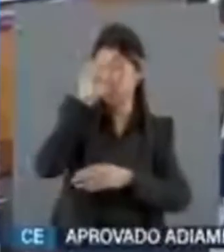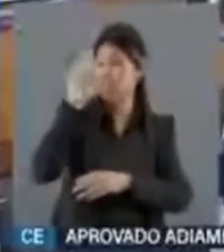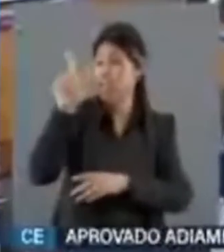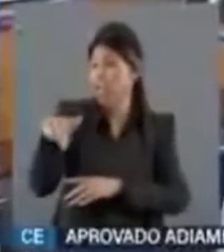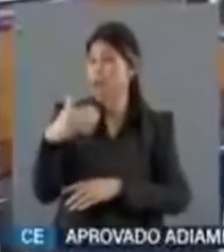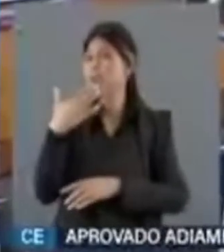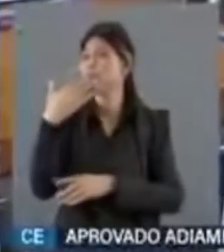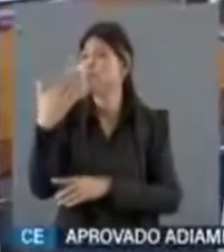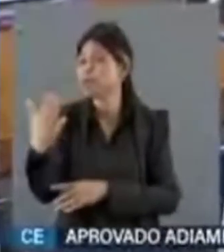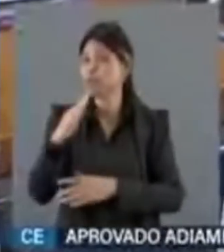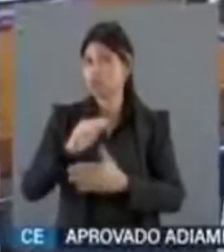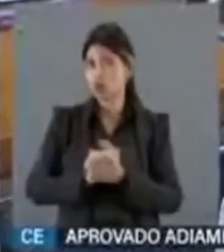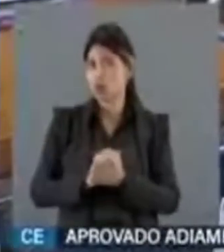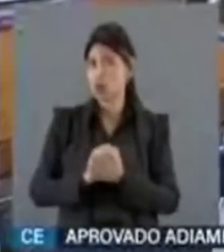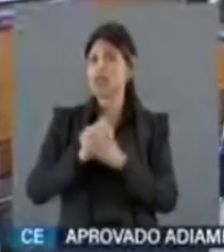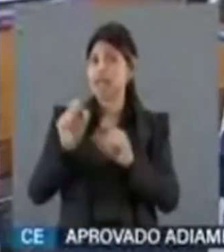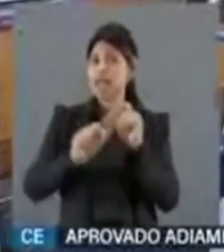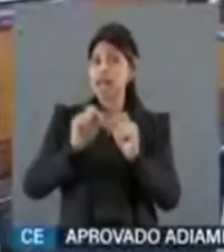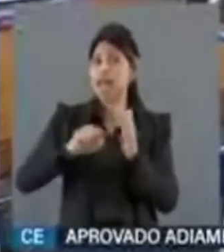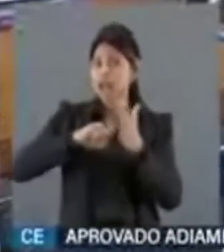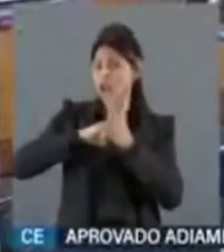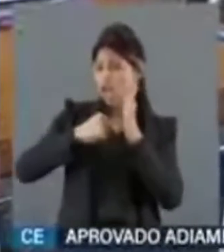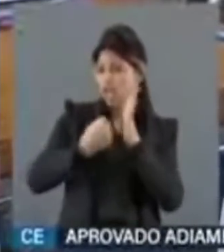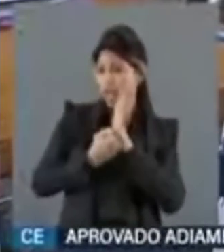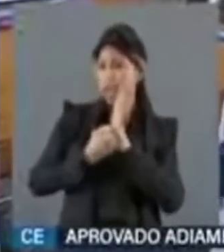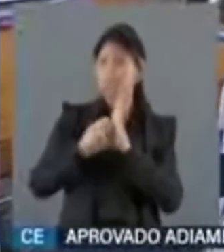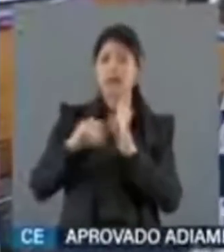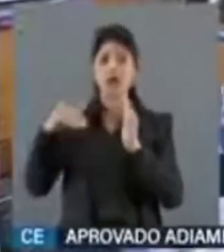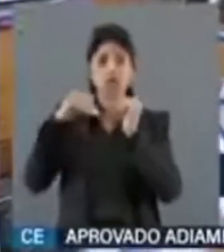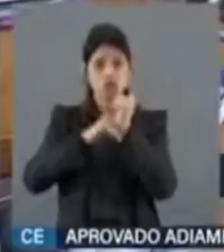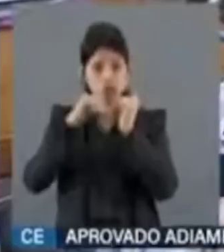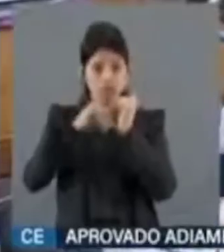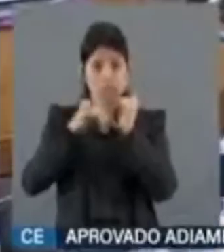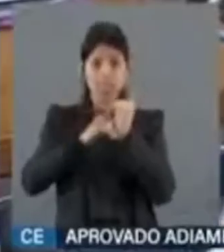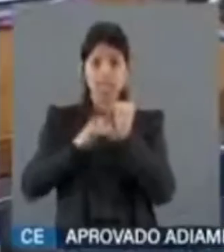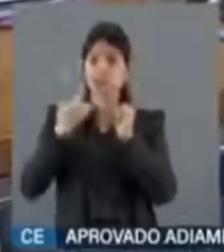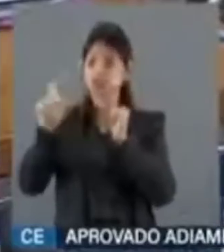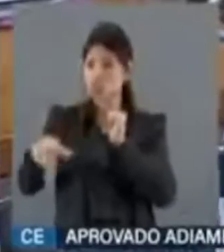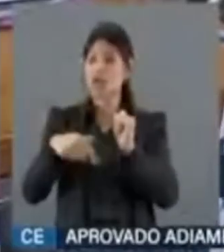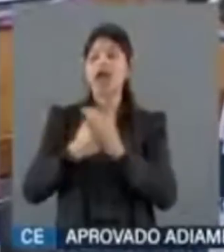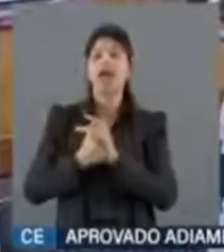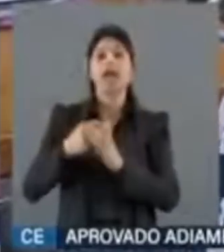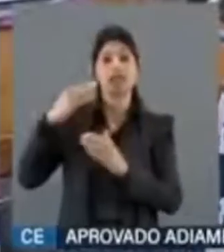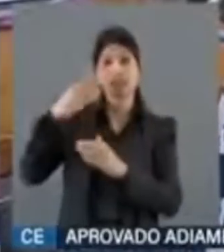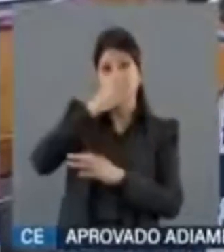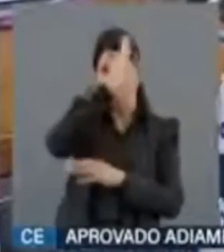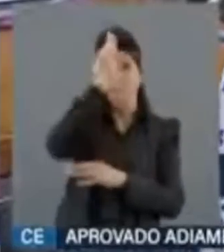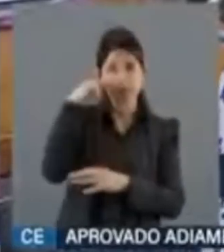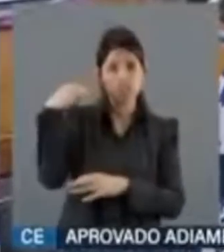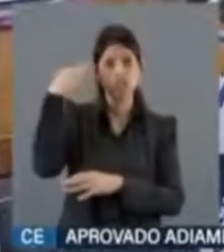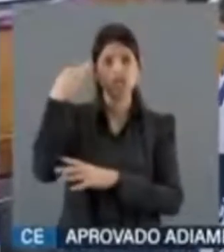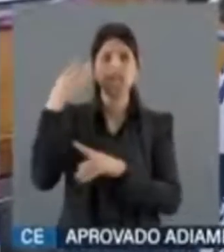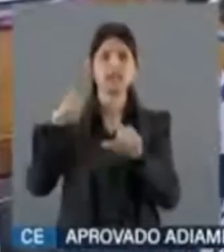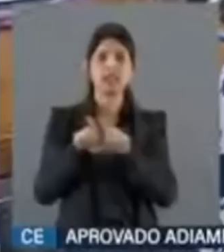a quebra de sigilo da senhora Michele. O senhor Bolsonaro já tem requerimento e